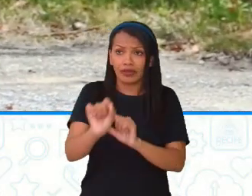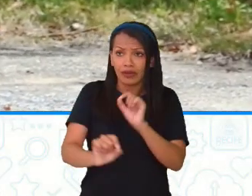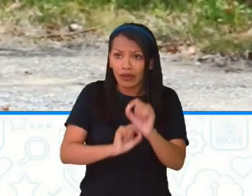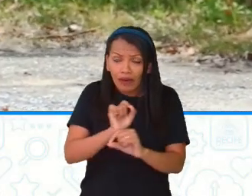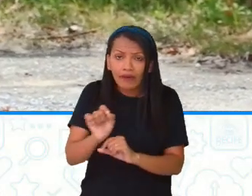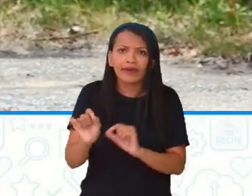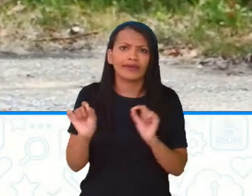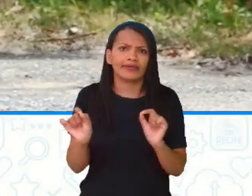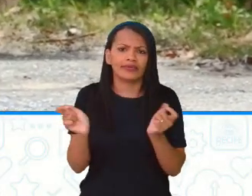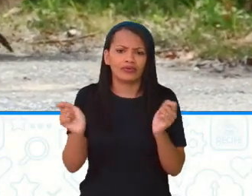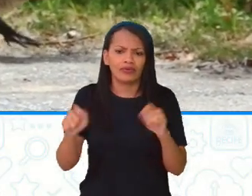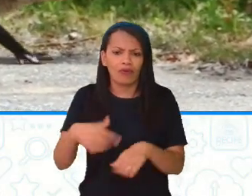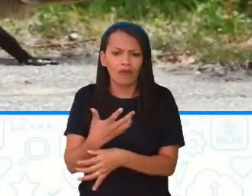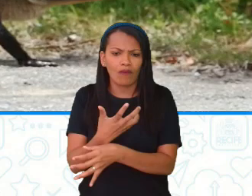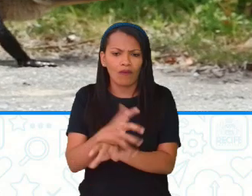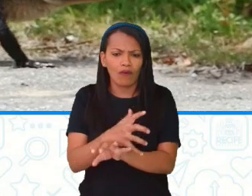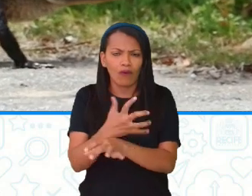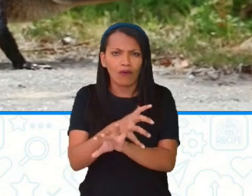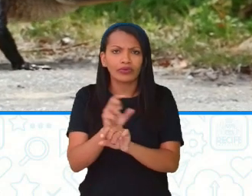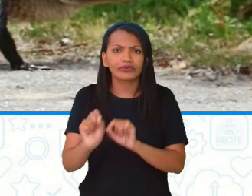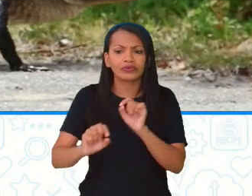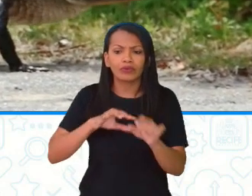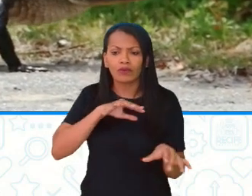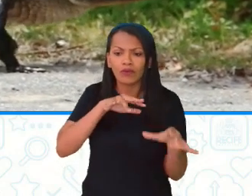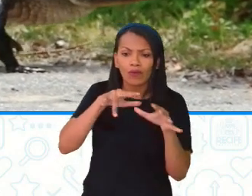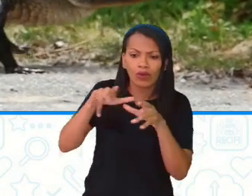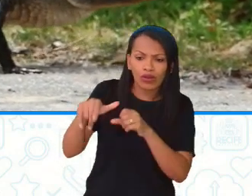compostos por quê? Por ossos. Então, eles são animais